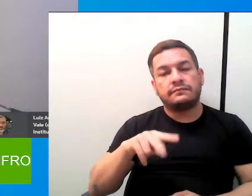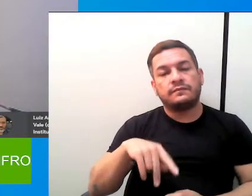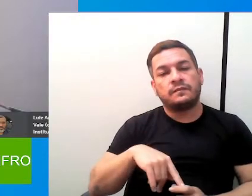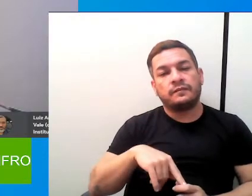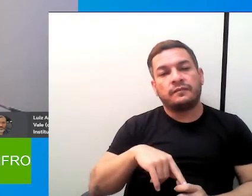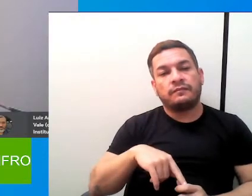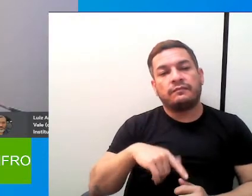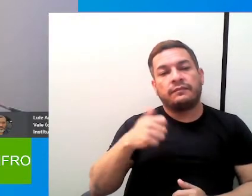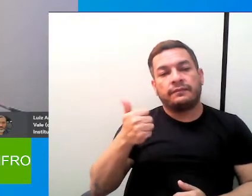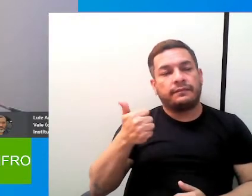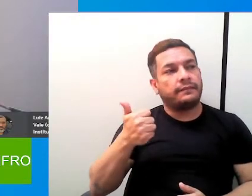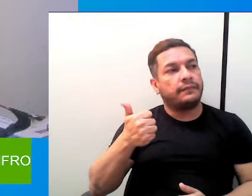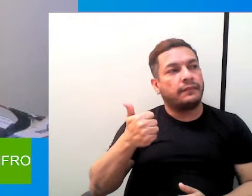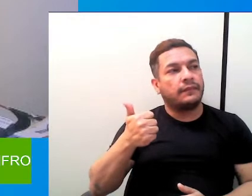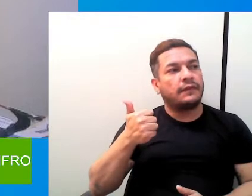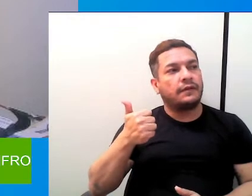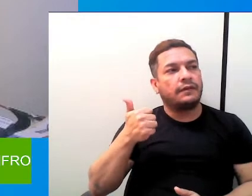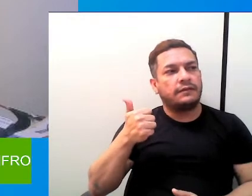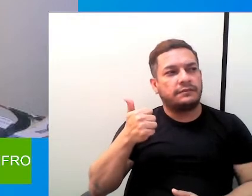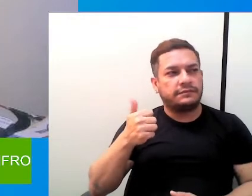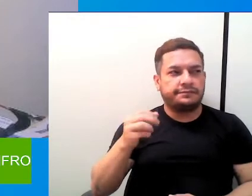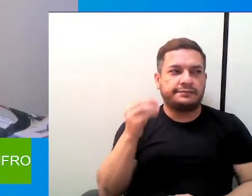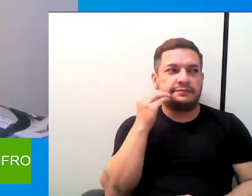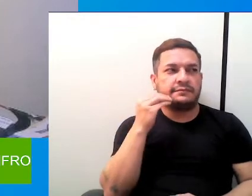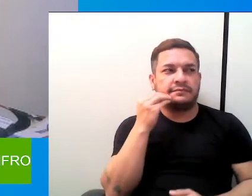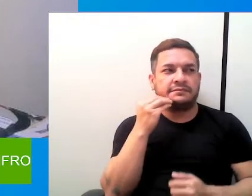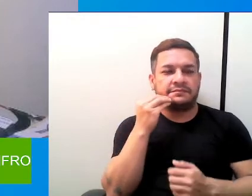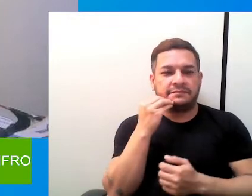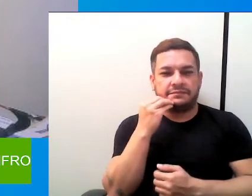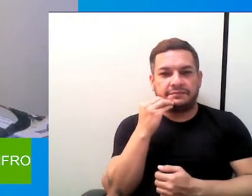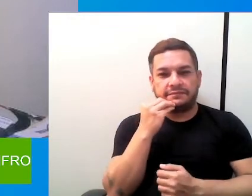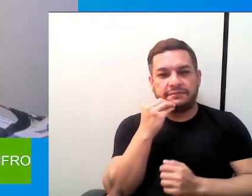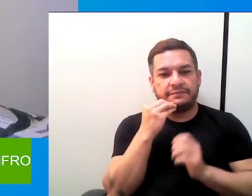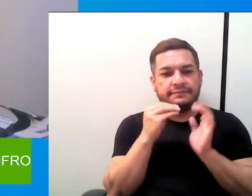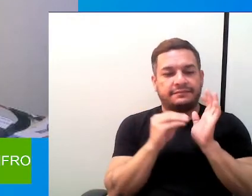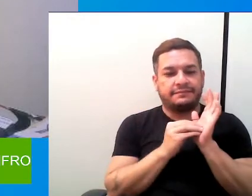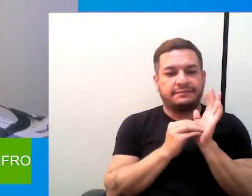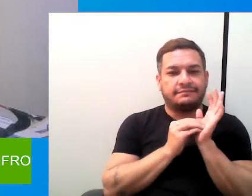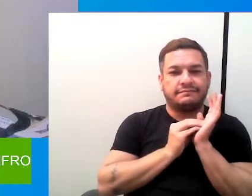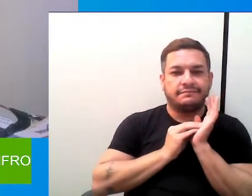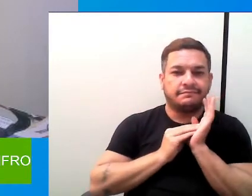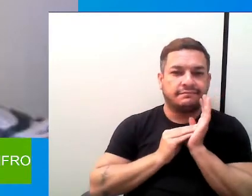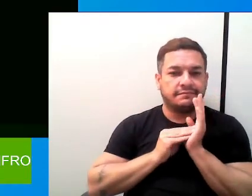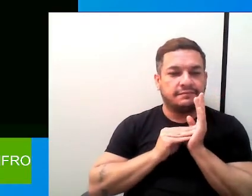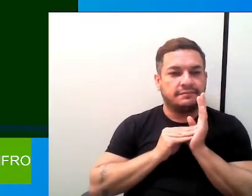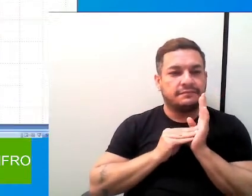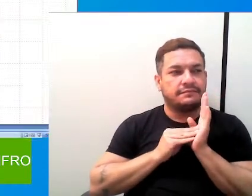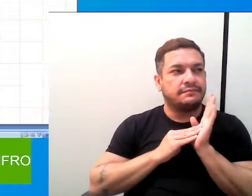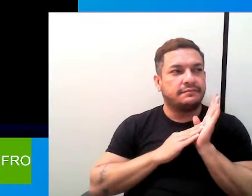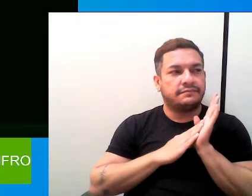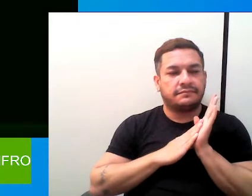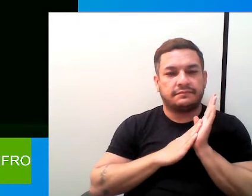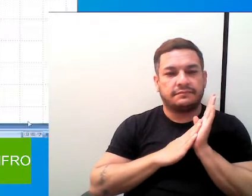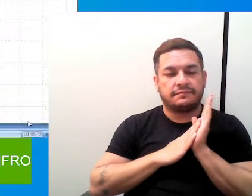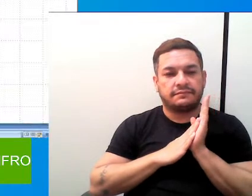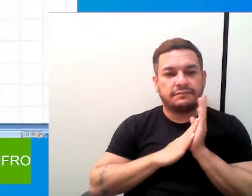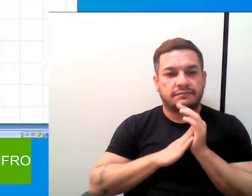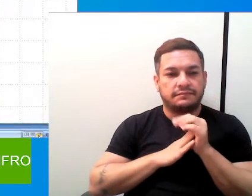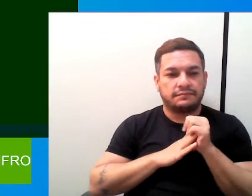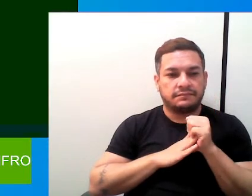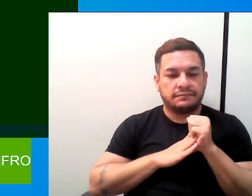Sim. Eu vou tentar colocar em tela cheia agora, confirma para mim se, se ela continua.